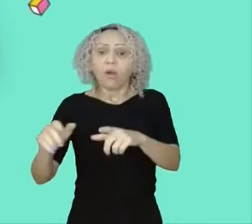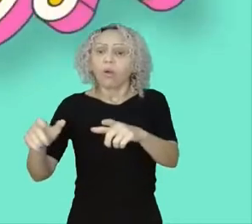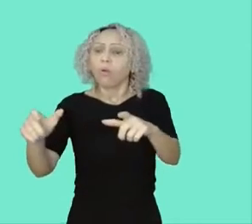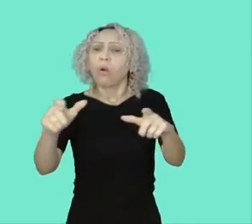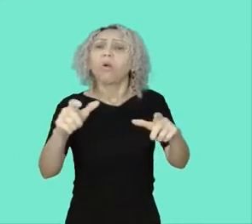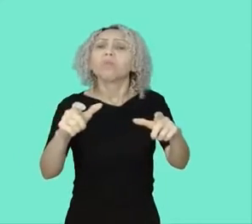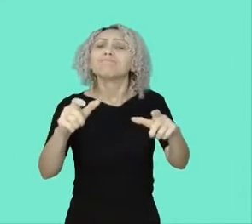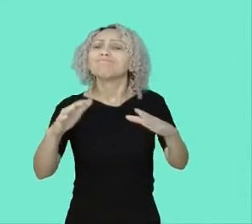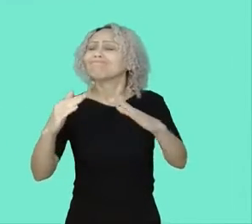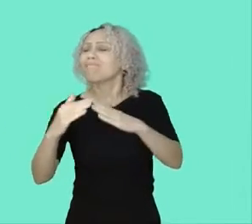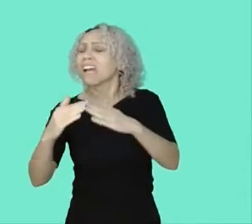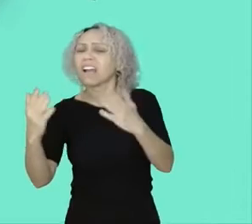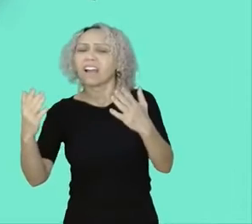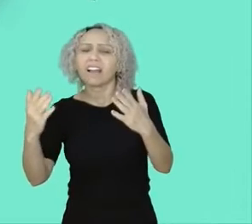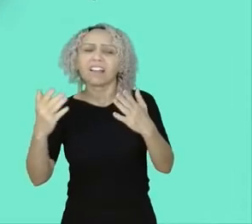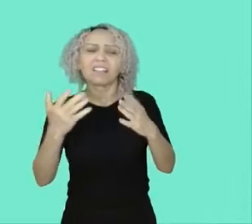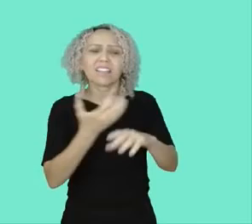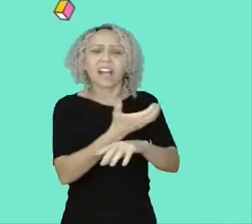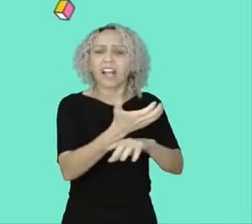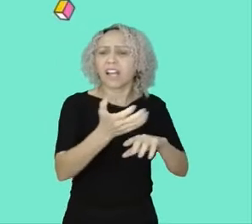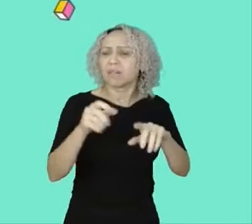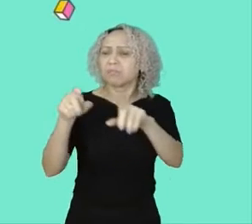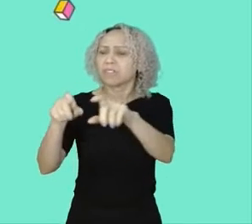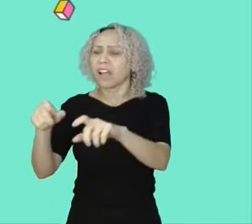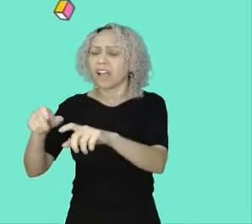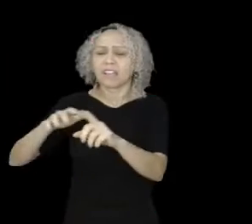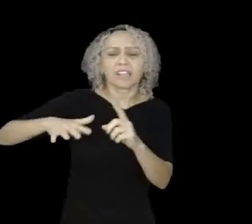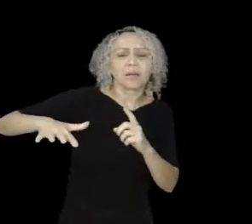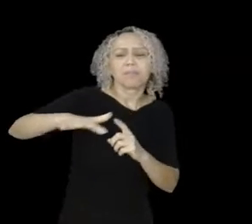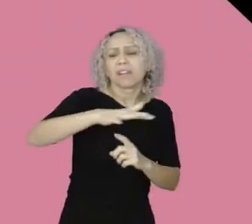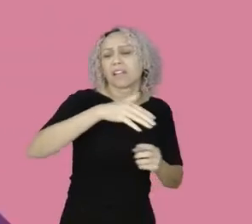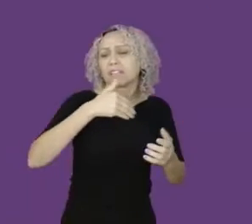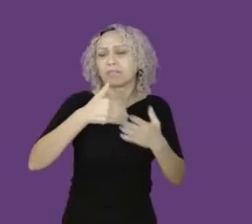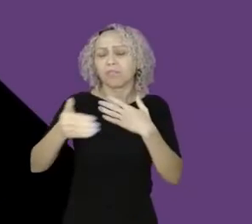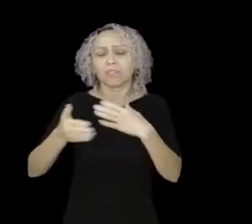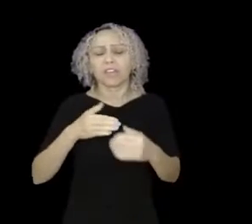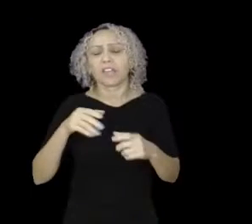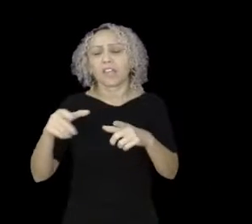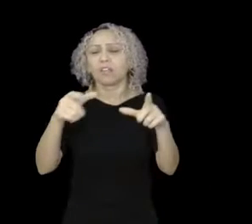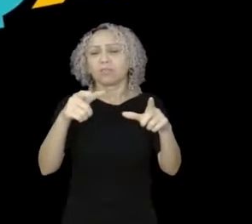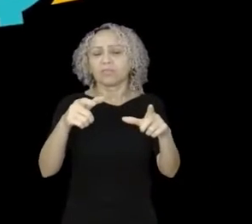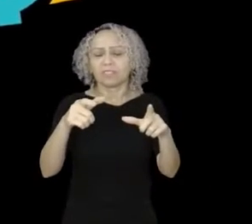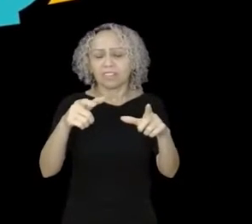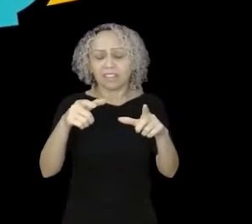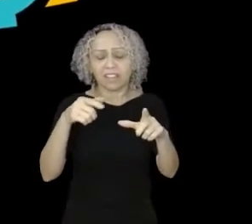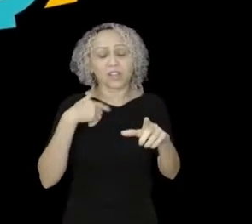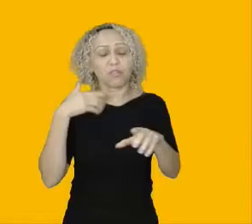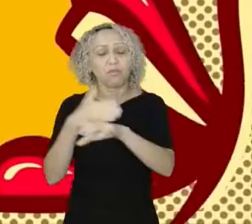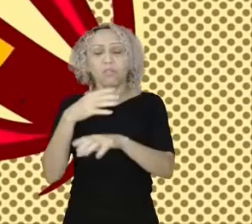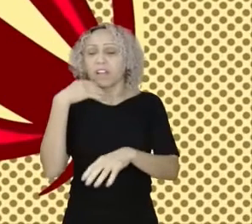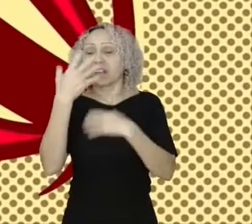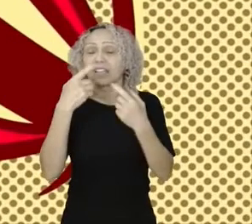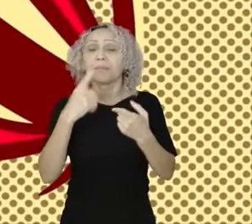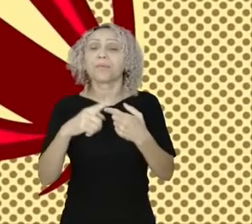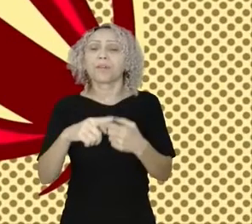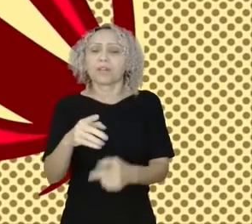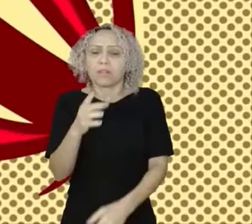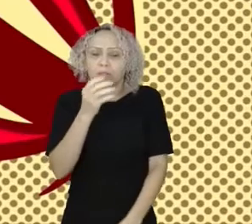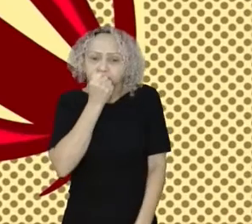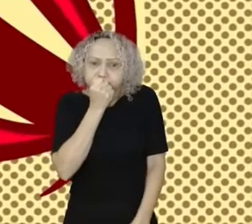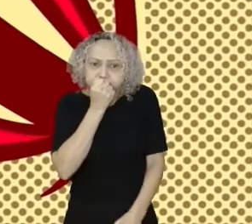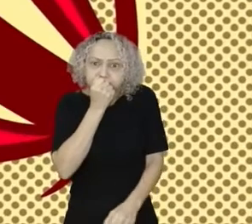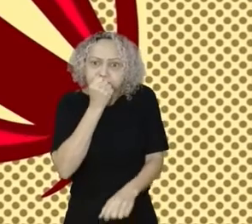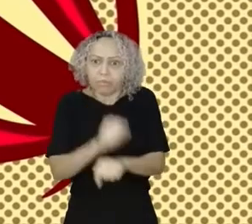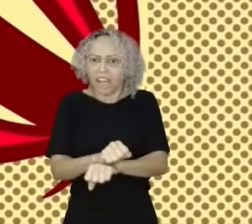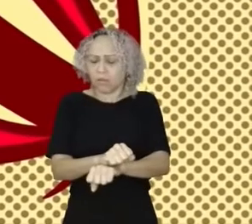Seja em casa, no campo, na rua ou na praça. Chega de mordaça,